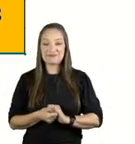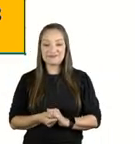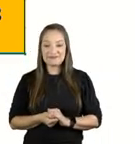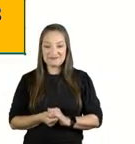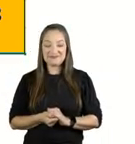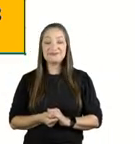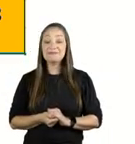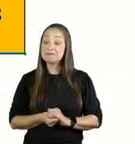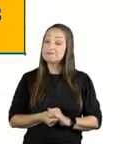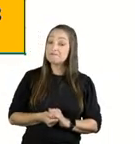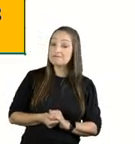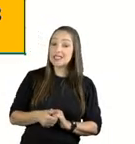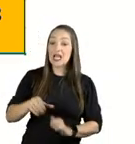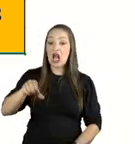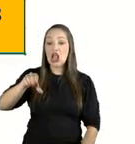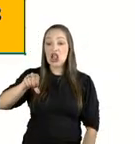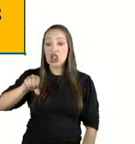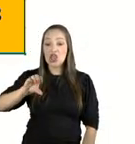vamos supor 900 mil.